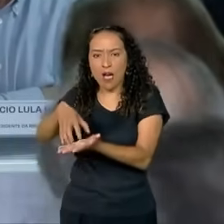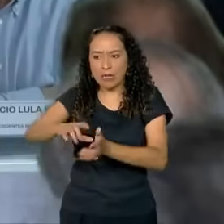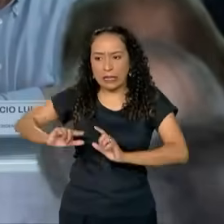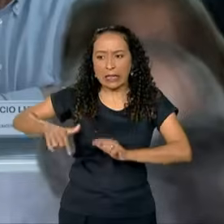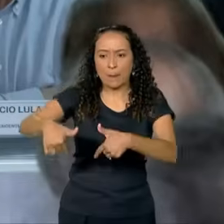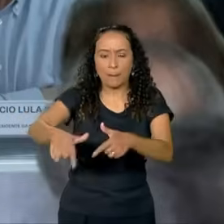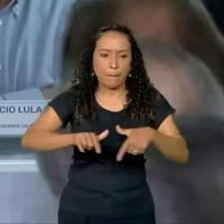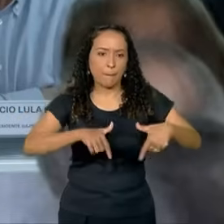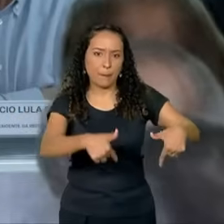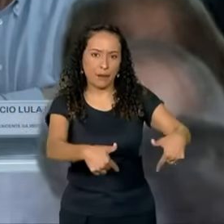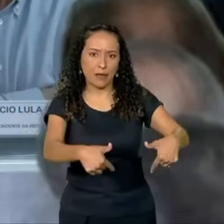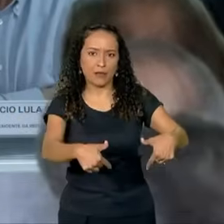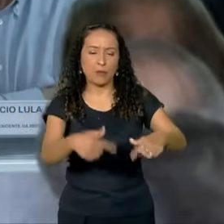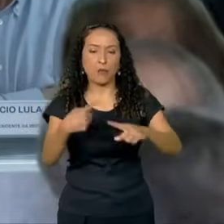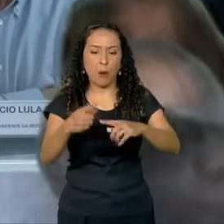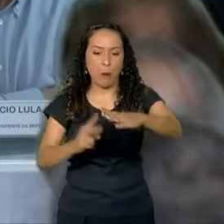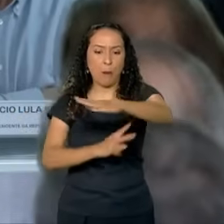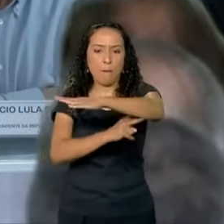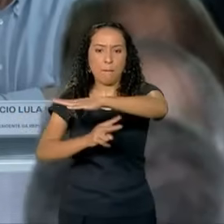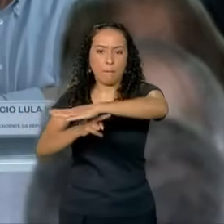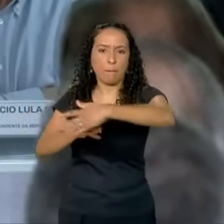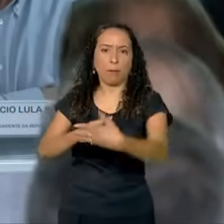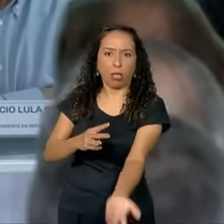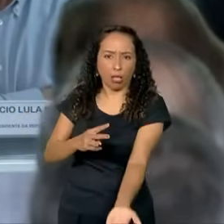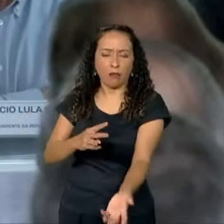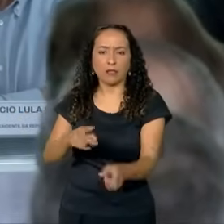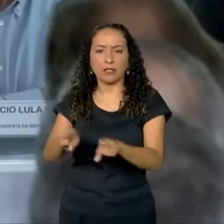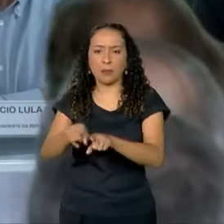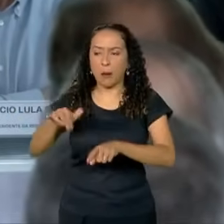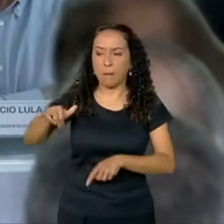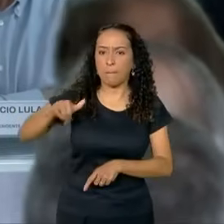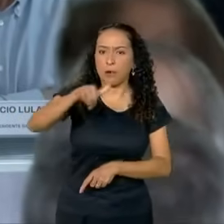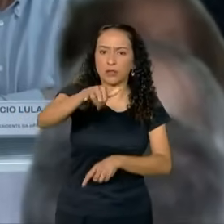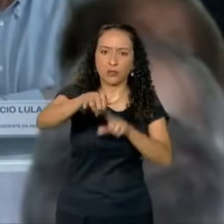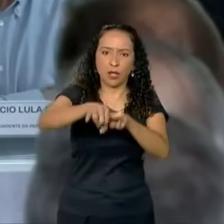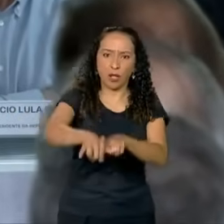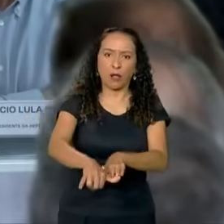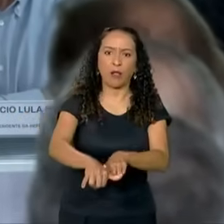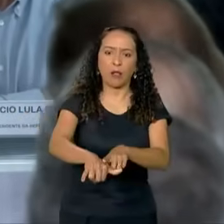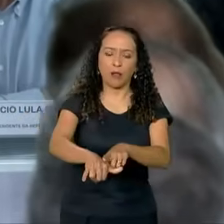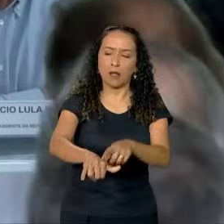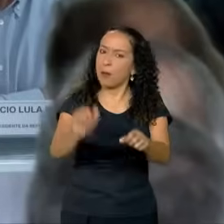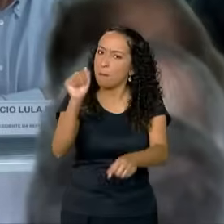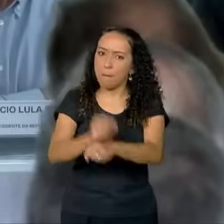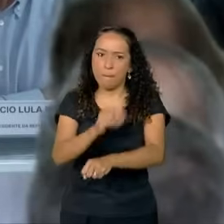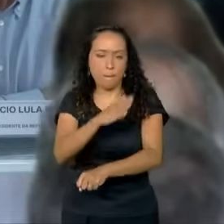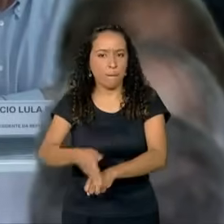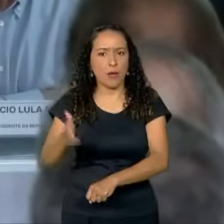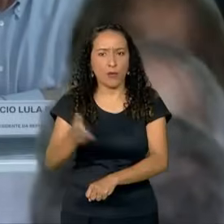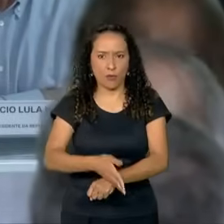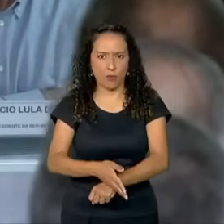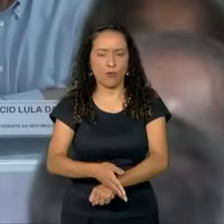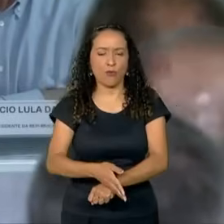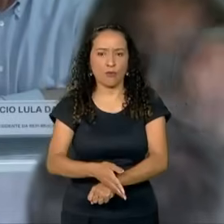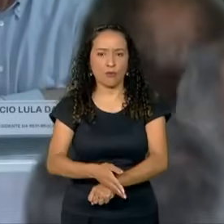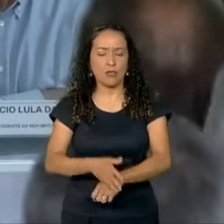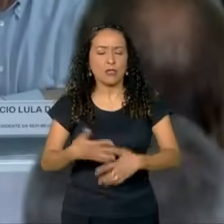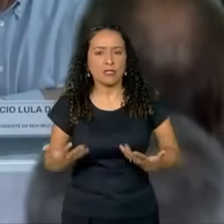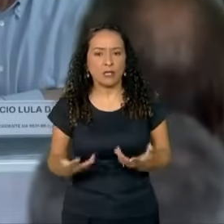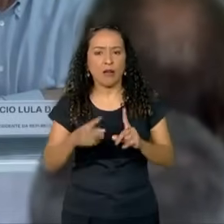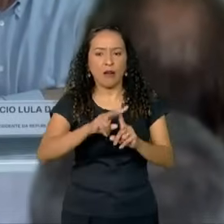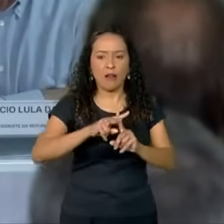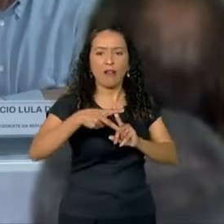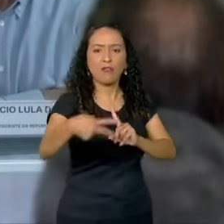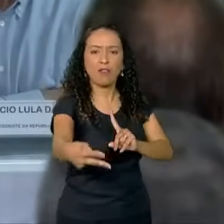porque pontes foram destruídas, aeroportos, como o aeroporto de Porto Alegre, deixam de funcionar, né? Isso traz reflexo na